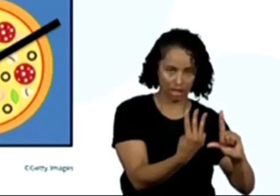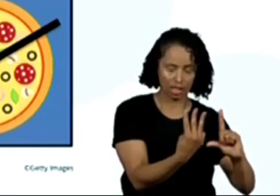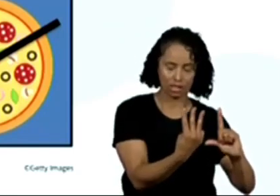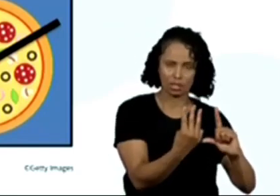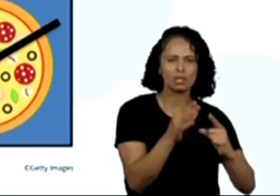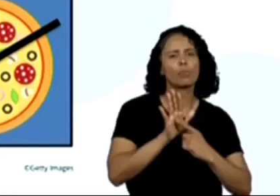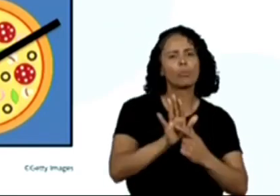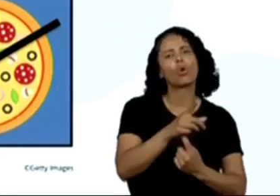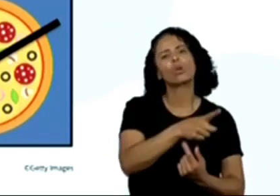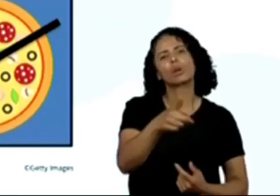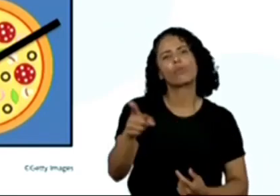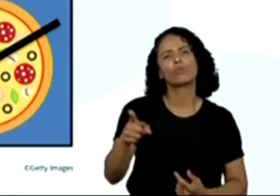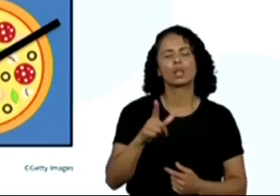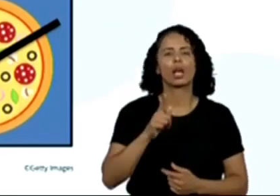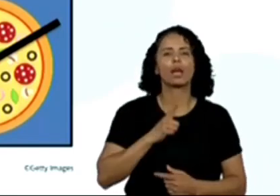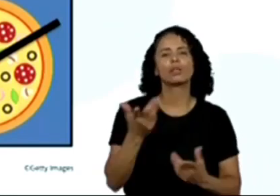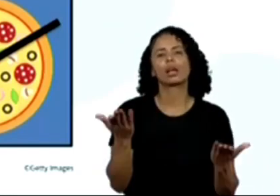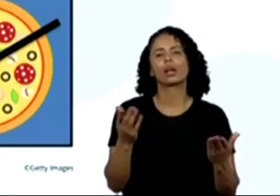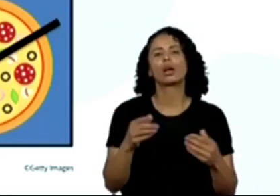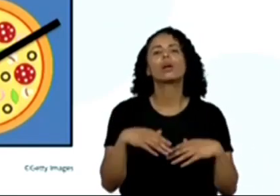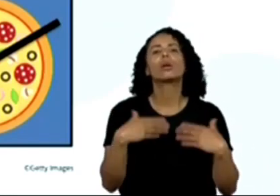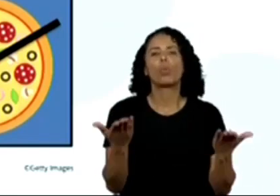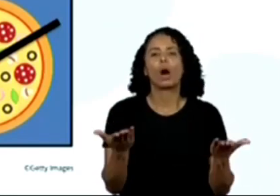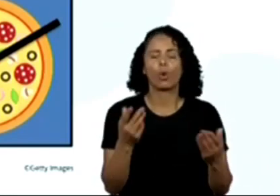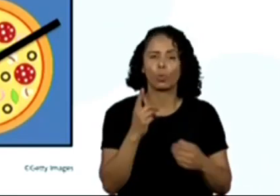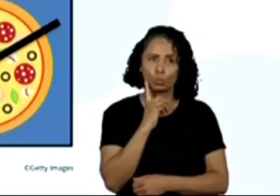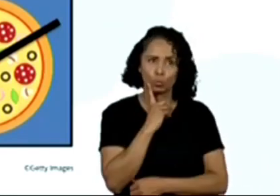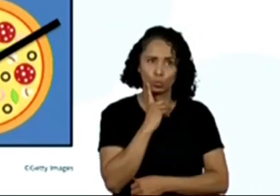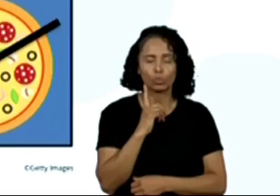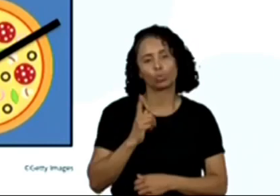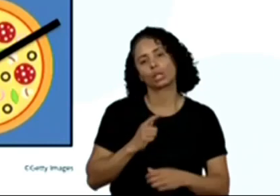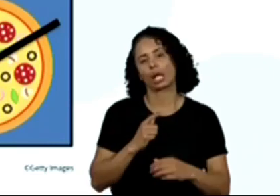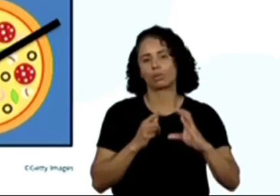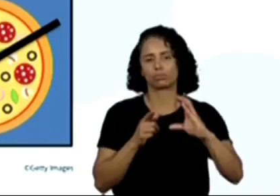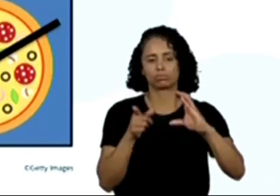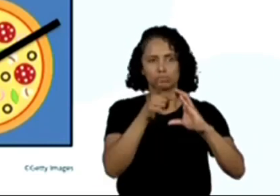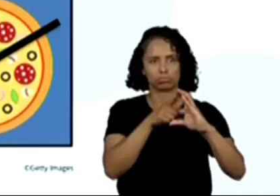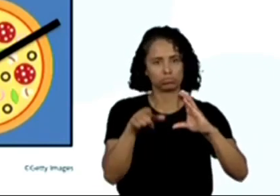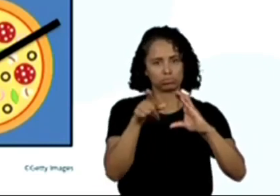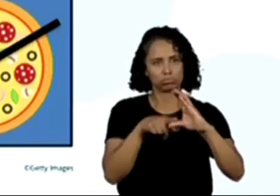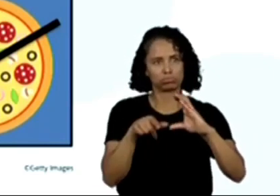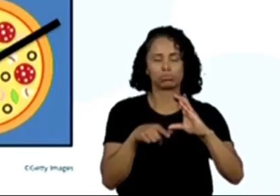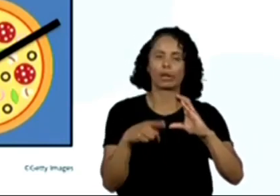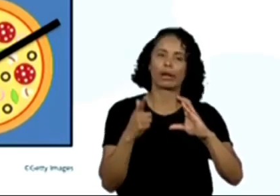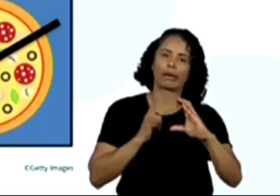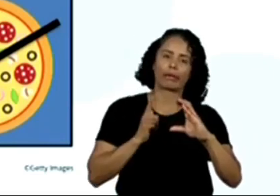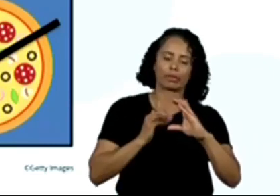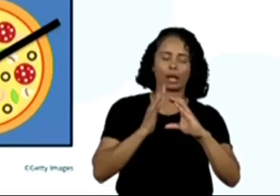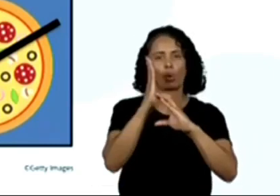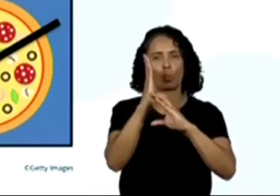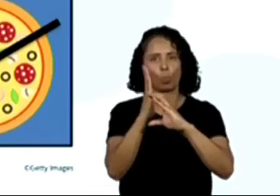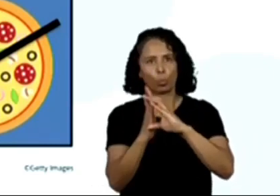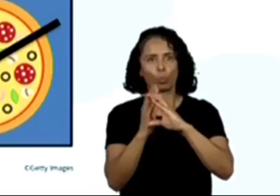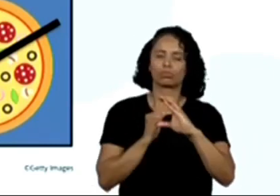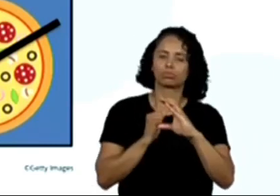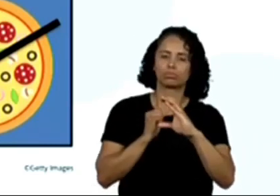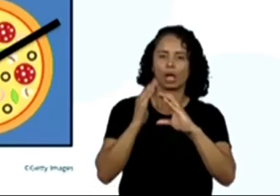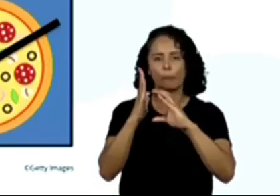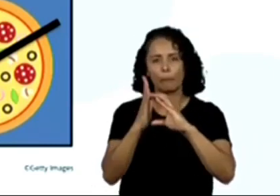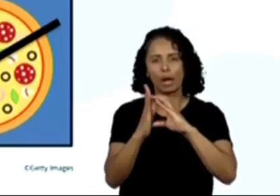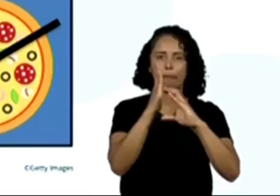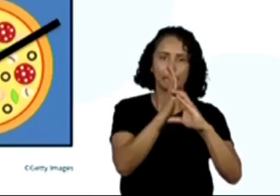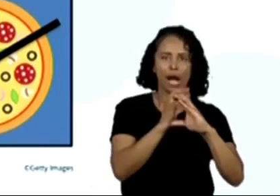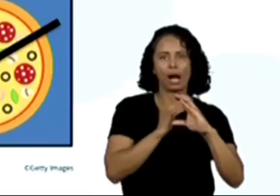3. Essa linha escura, esse palitinho aí, é a maneira de cortar. A gente pode... como se estivesse cortando. Muito bem, estamos observando